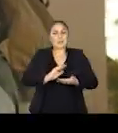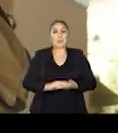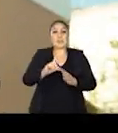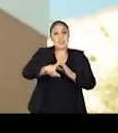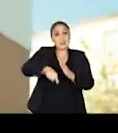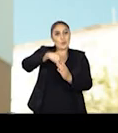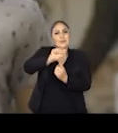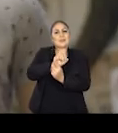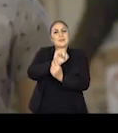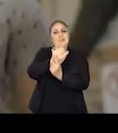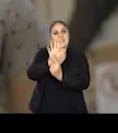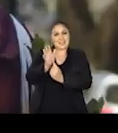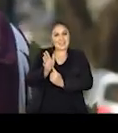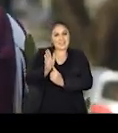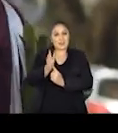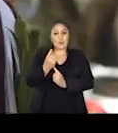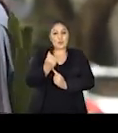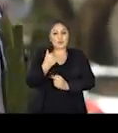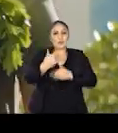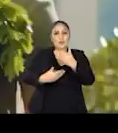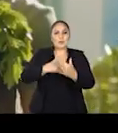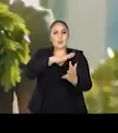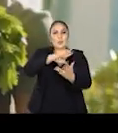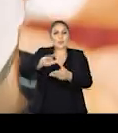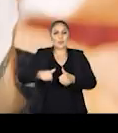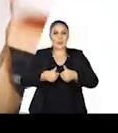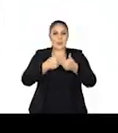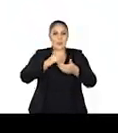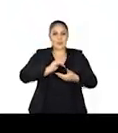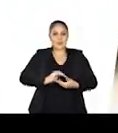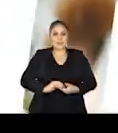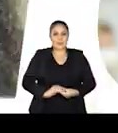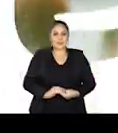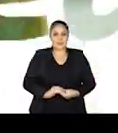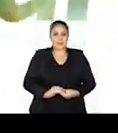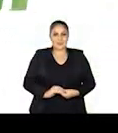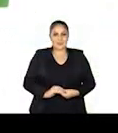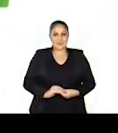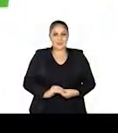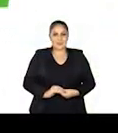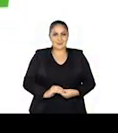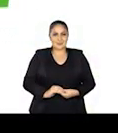escolha o Sicredi onde o dinheiro rende o mundo melhor